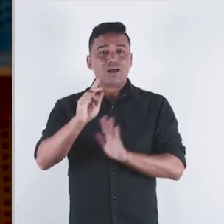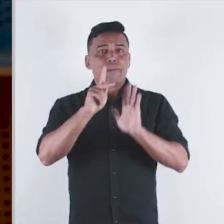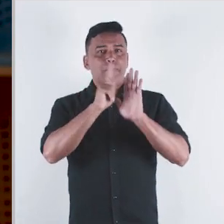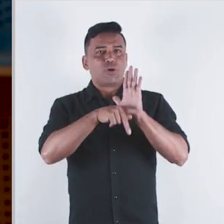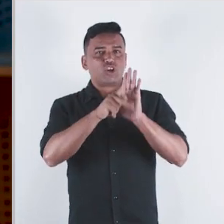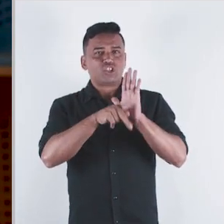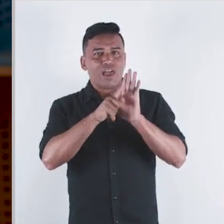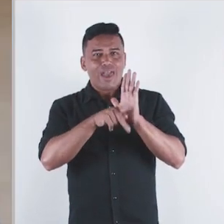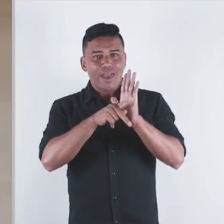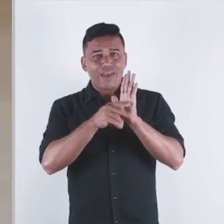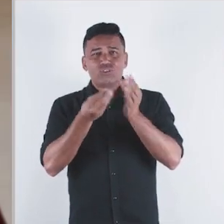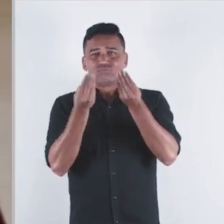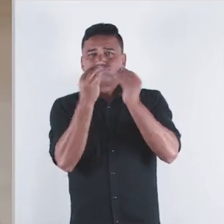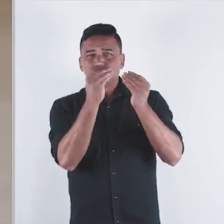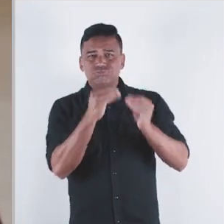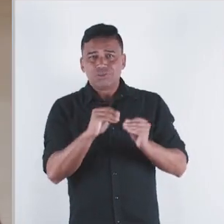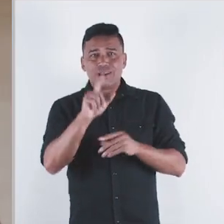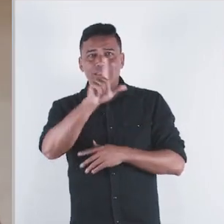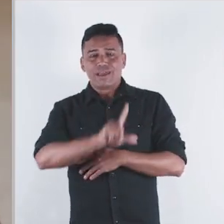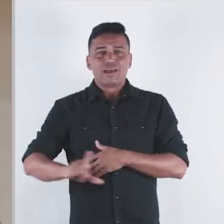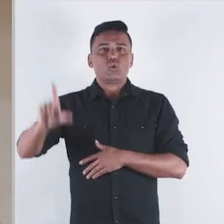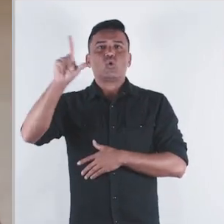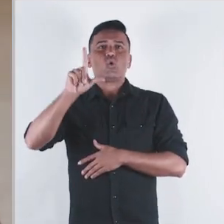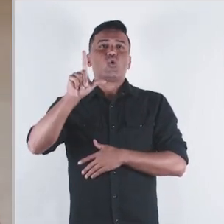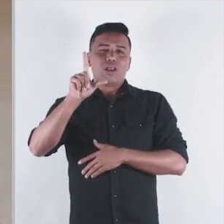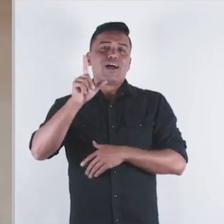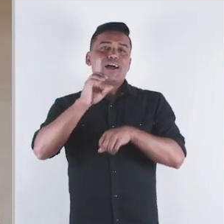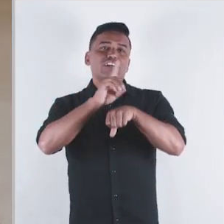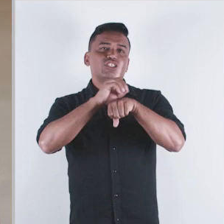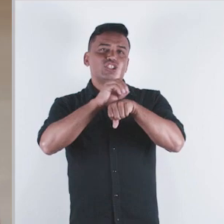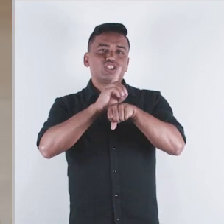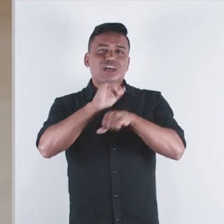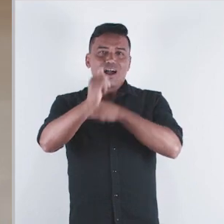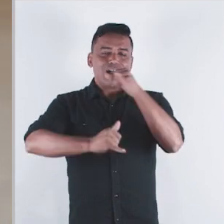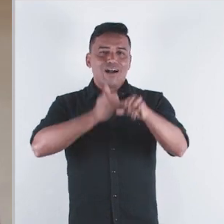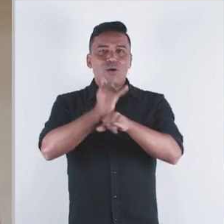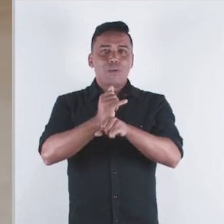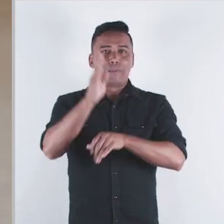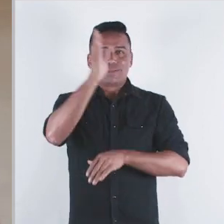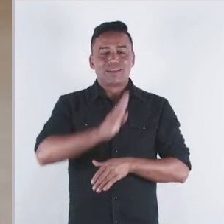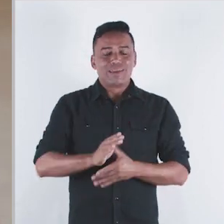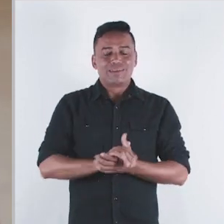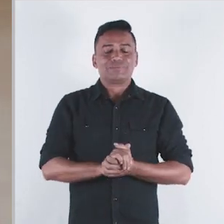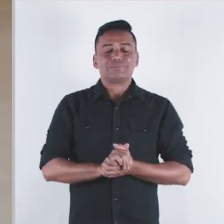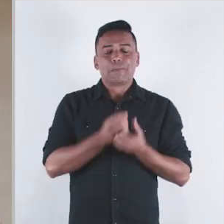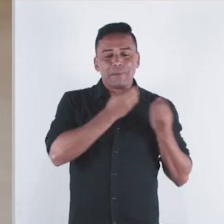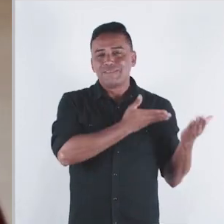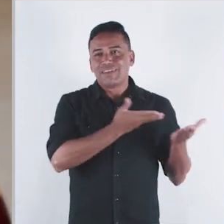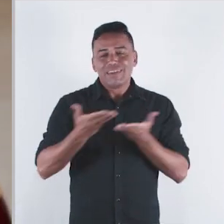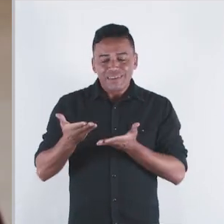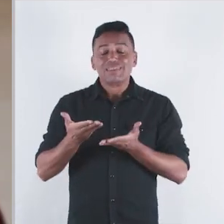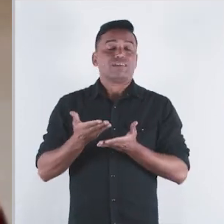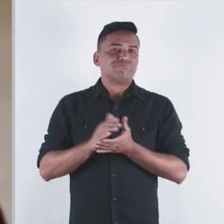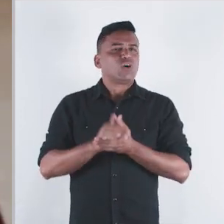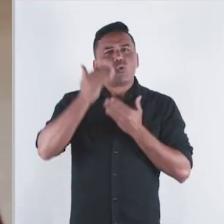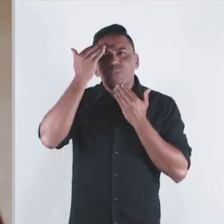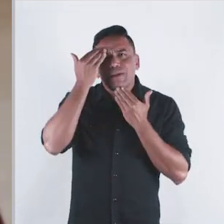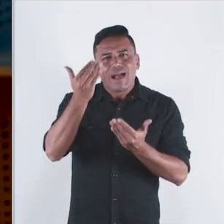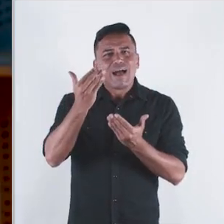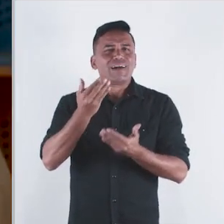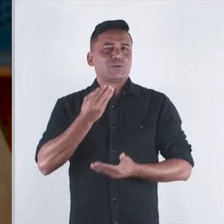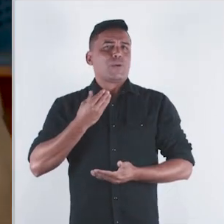Digital Brasileira. Bem-vinda, Rejane. Muito obrigada, muito obrigada. É um prazer estar aqui com